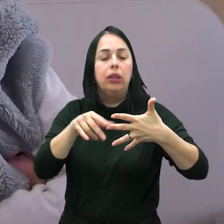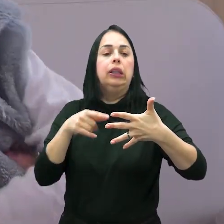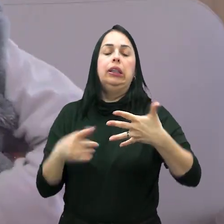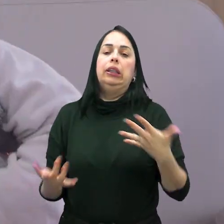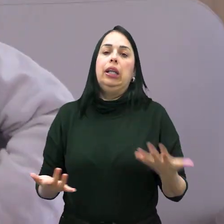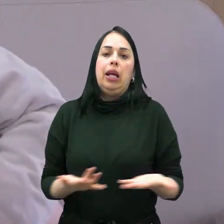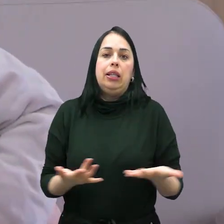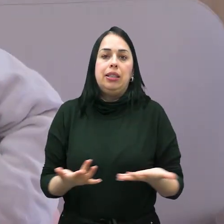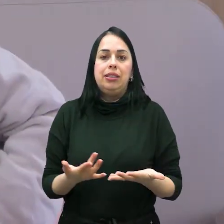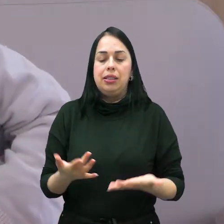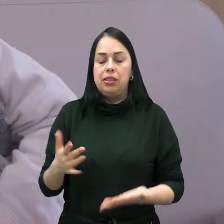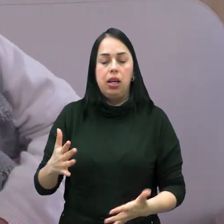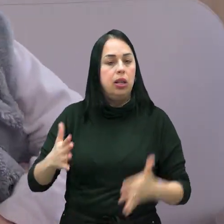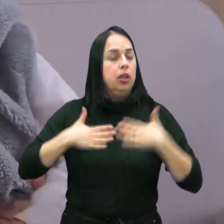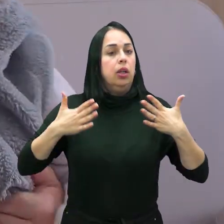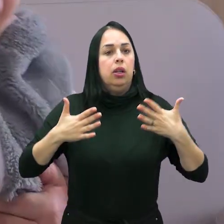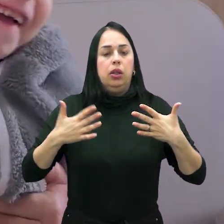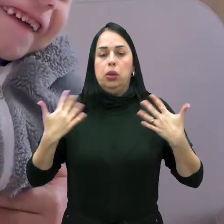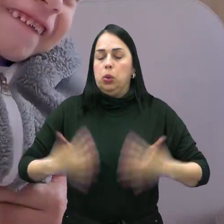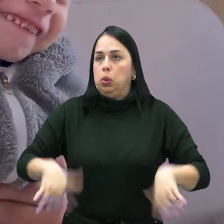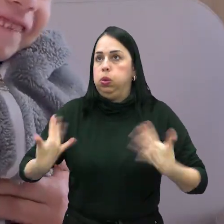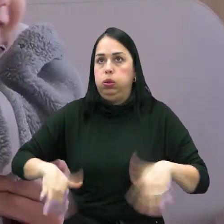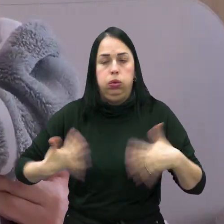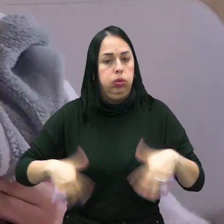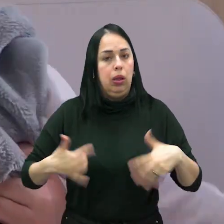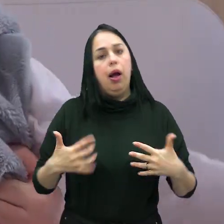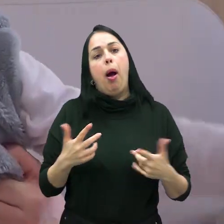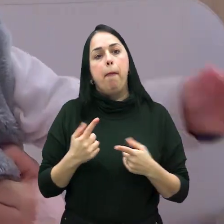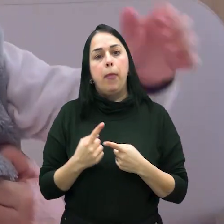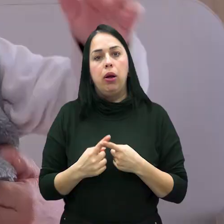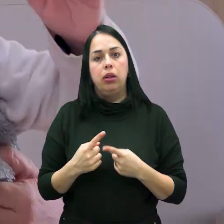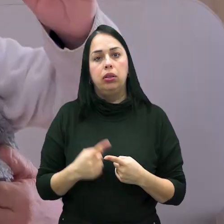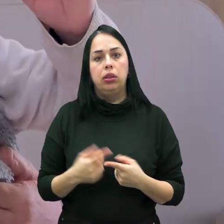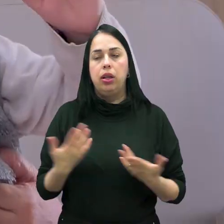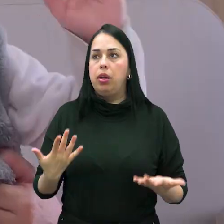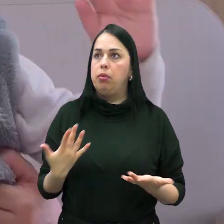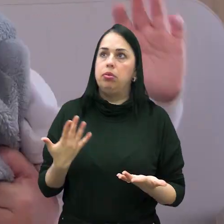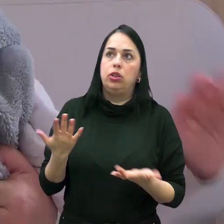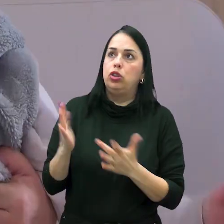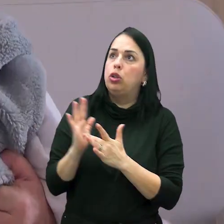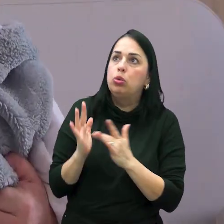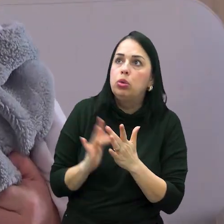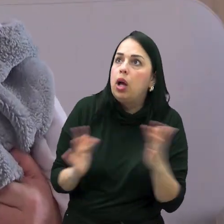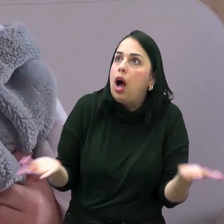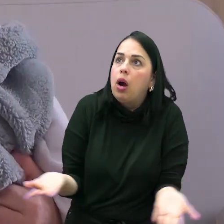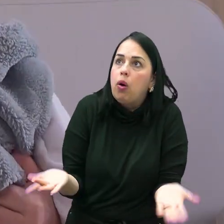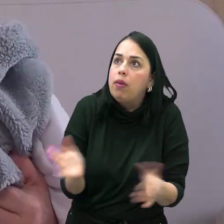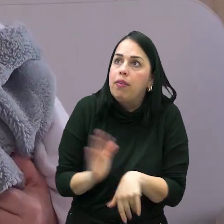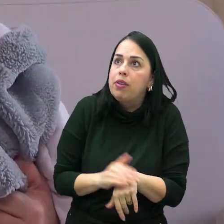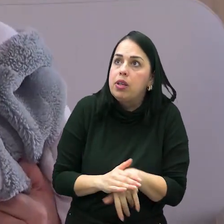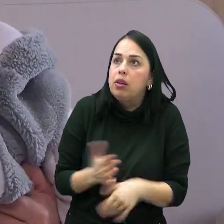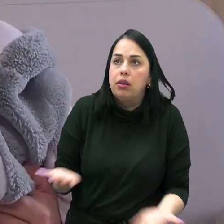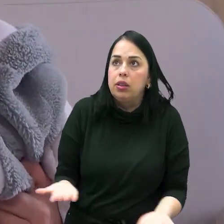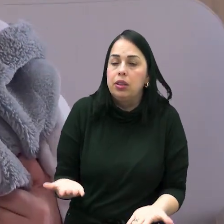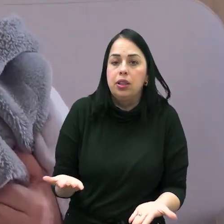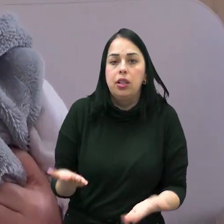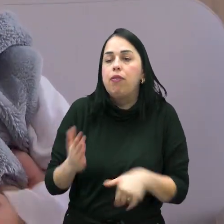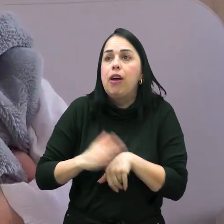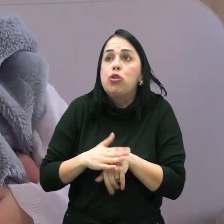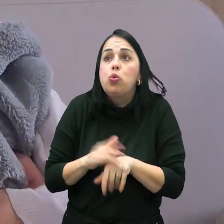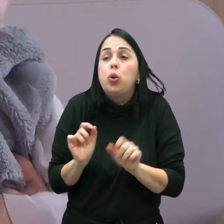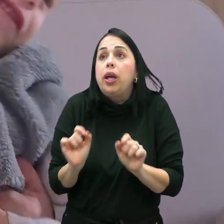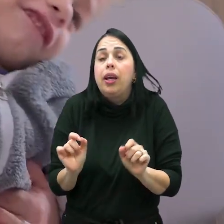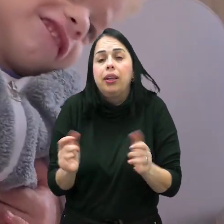né? Então, eu passei por isso, assim, foi um choque tremendo. Porque eu falei, Jesus, e agora? Né?